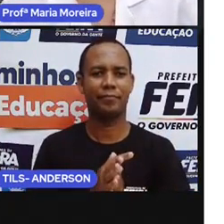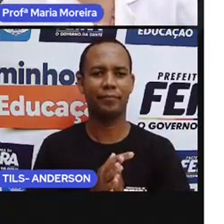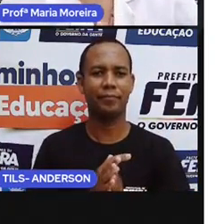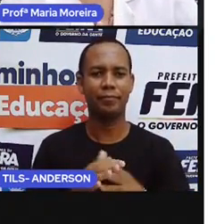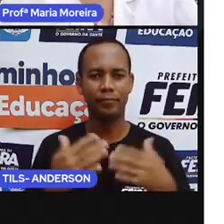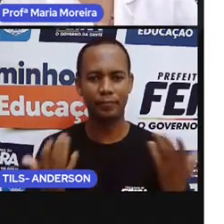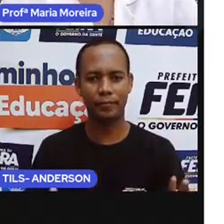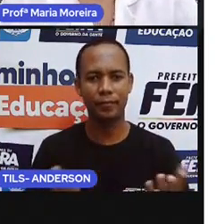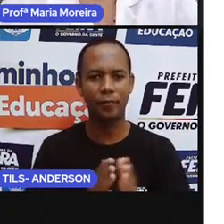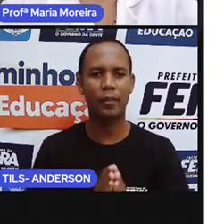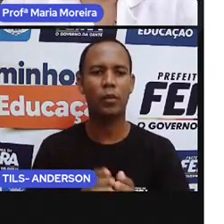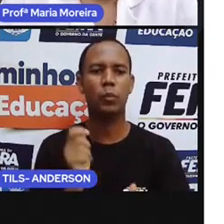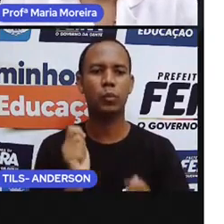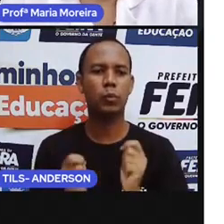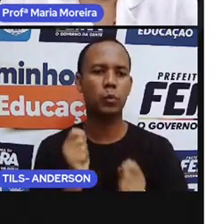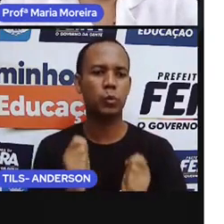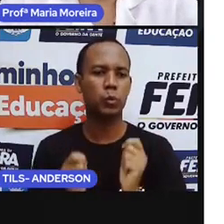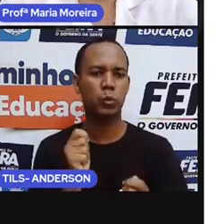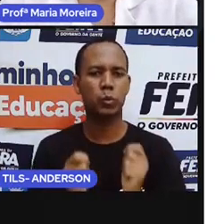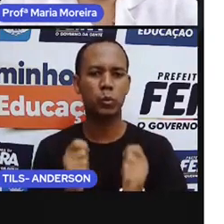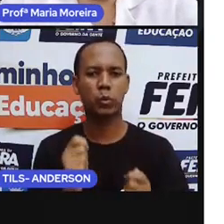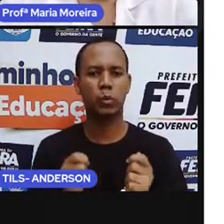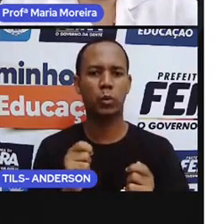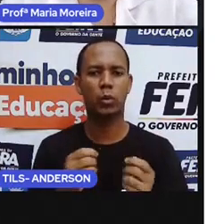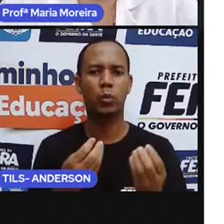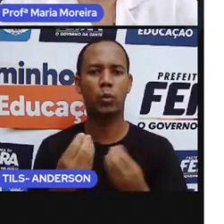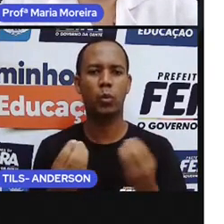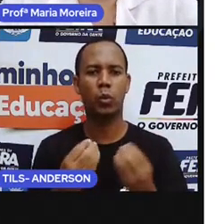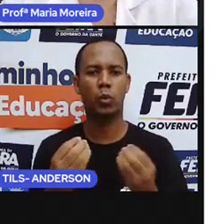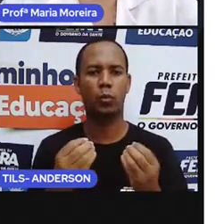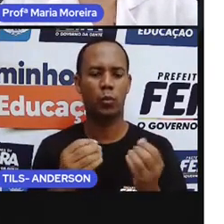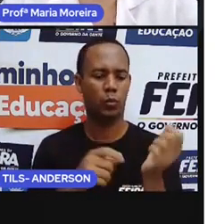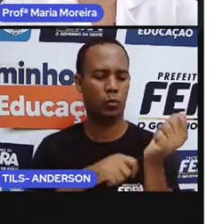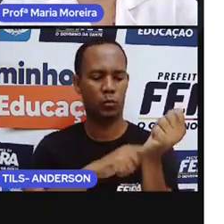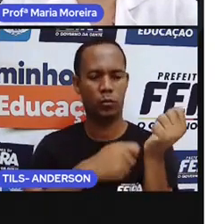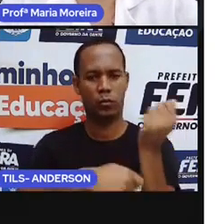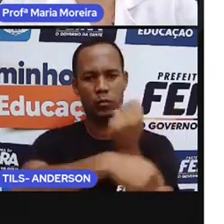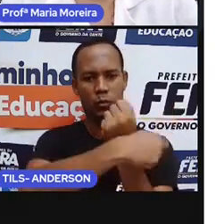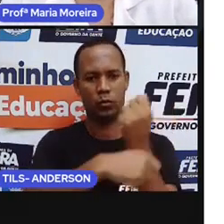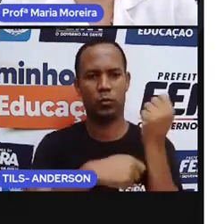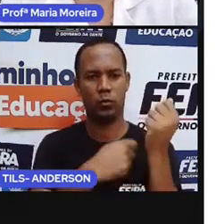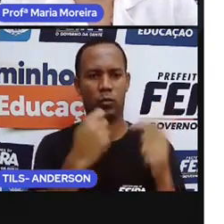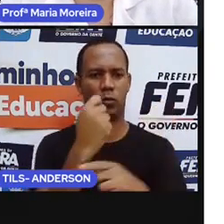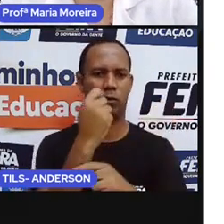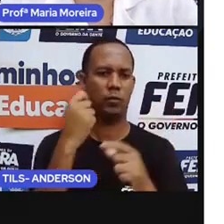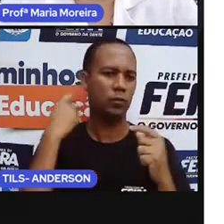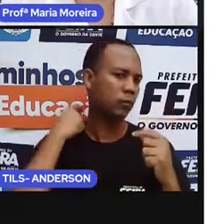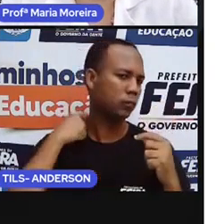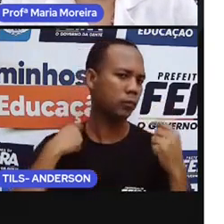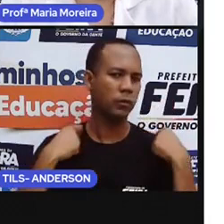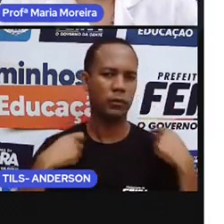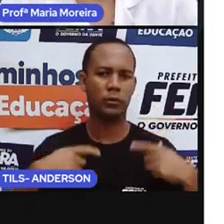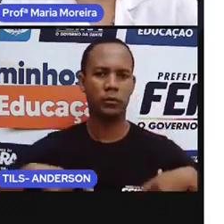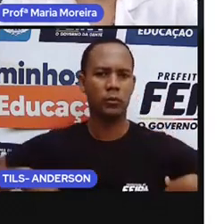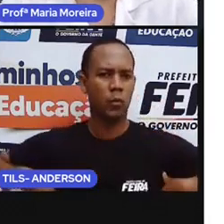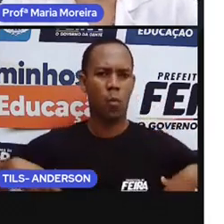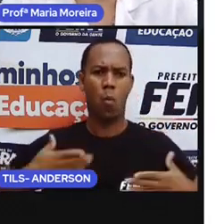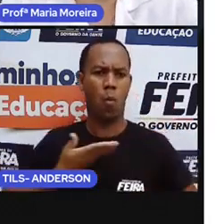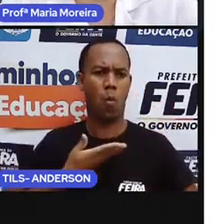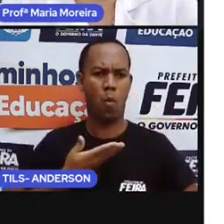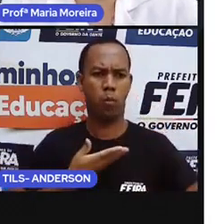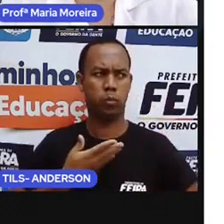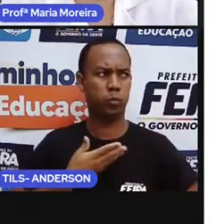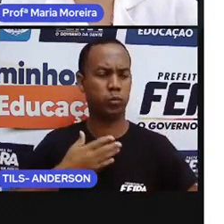Vamos lá. Com chocalhos presos aos tornozelos, coxas, braços, pescoço e cintura, o